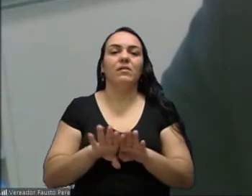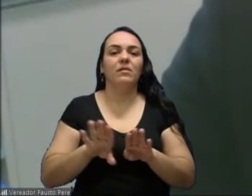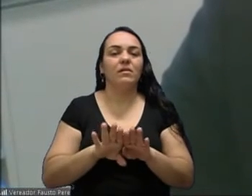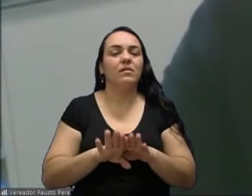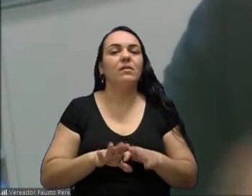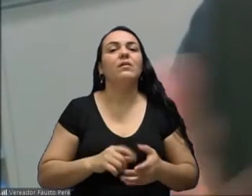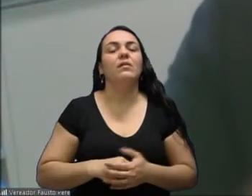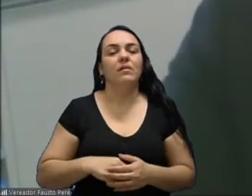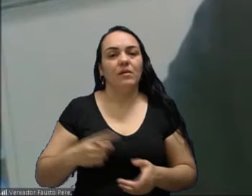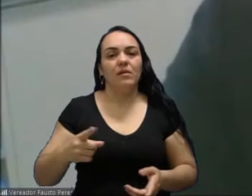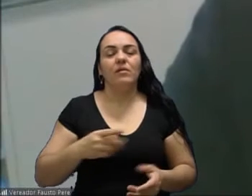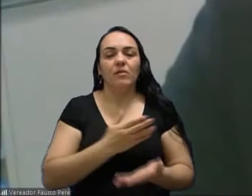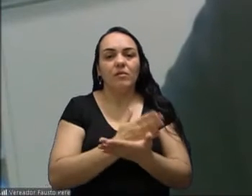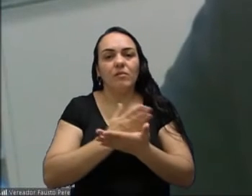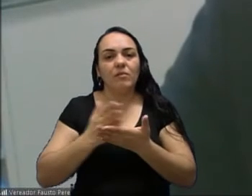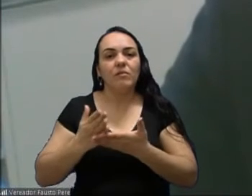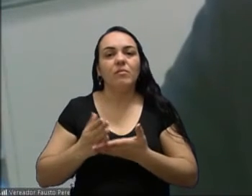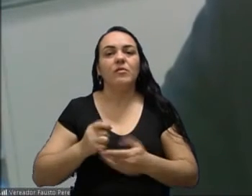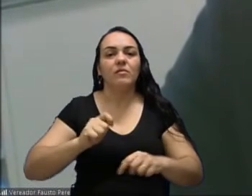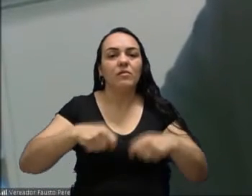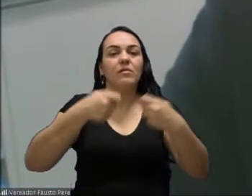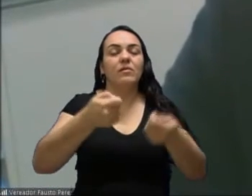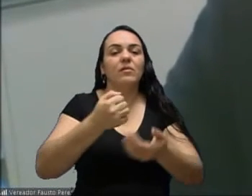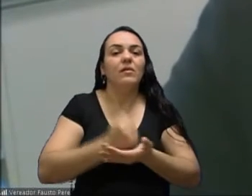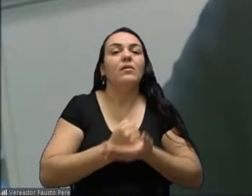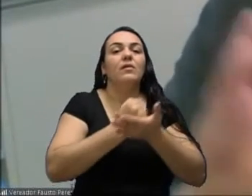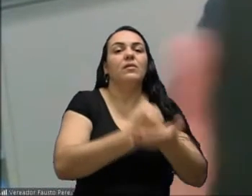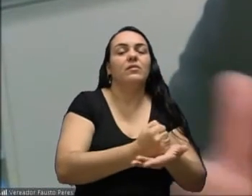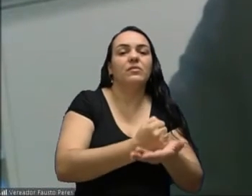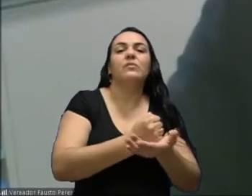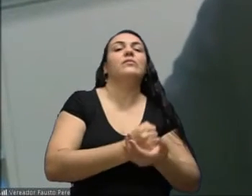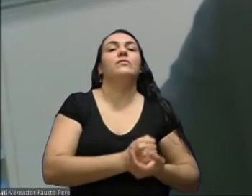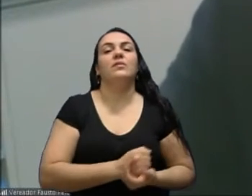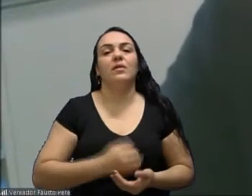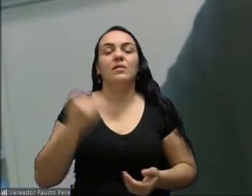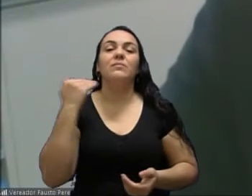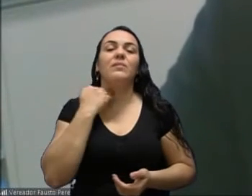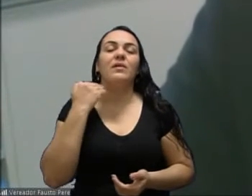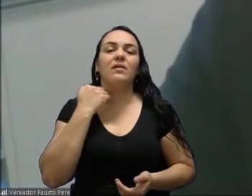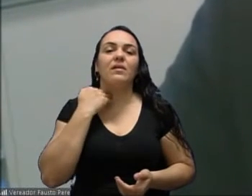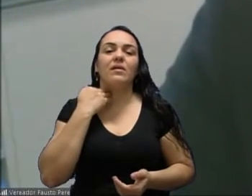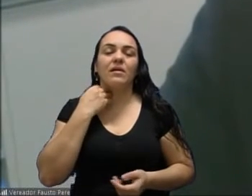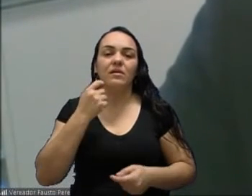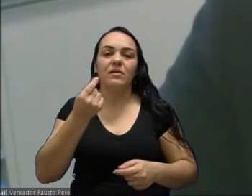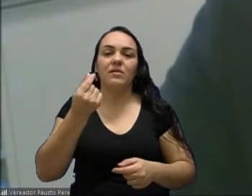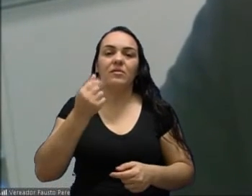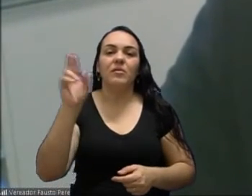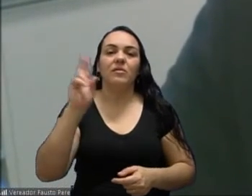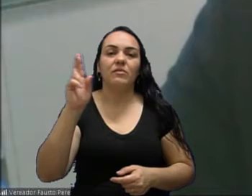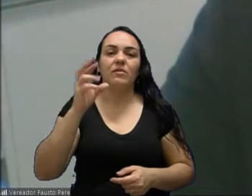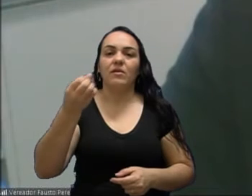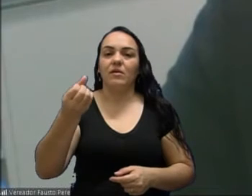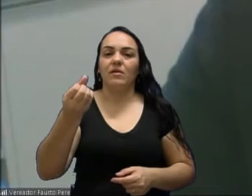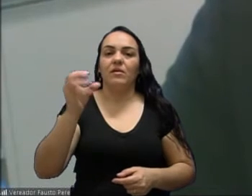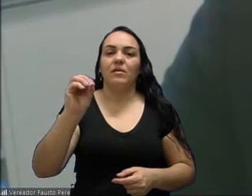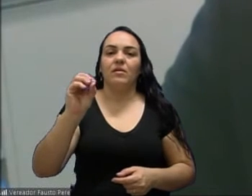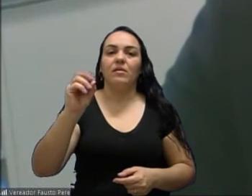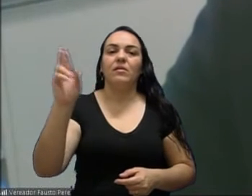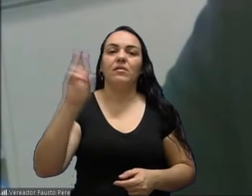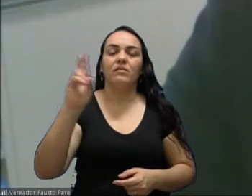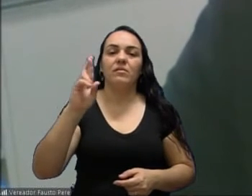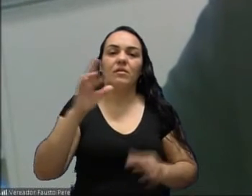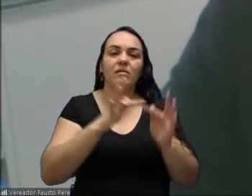foi começou a instituir esse auxílio emergencial aí do governo federal para ajudar as famílias que realmente acabaram sendo